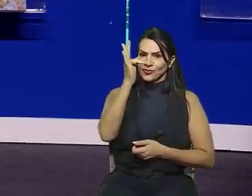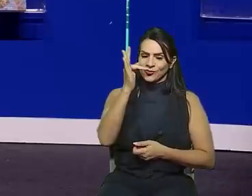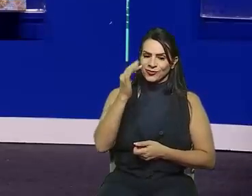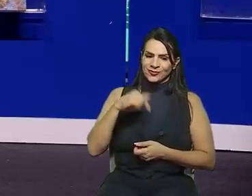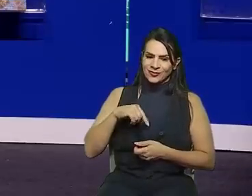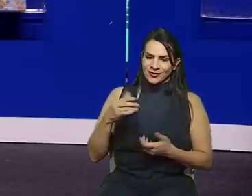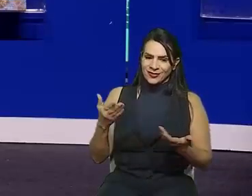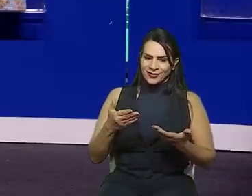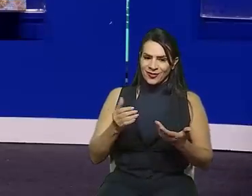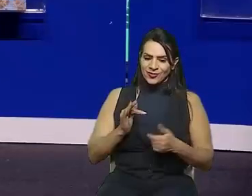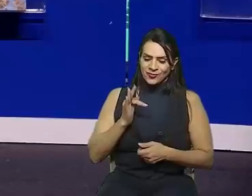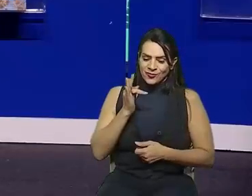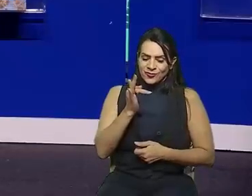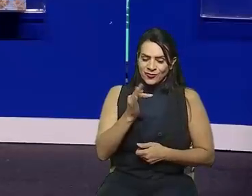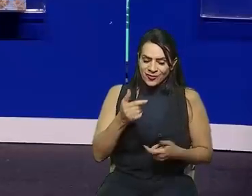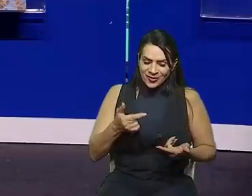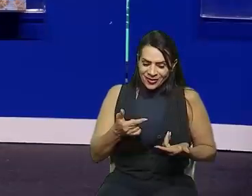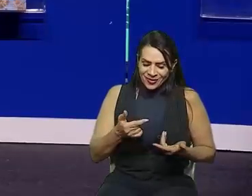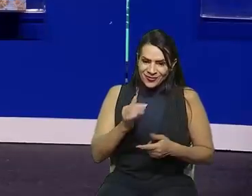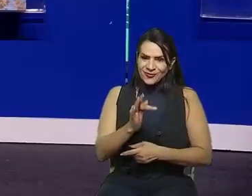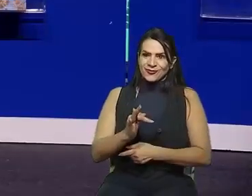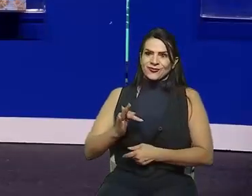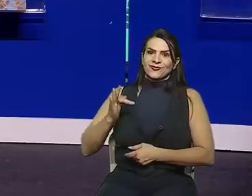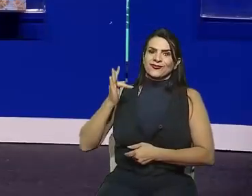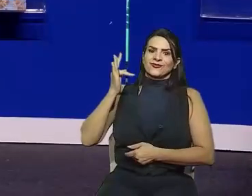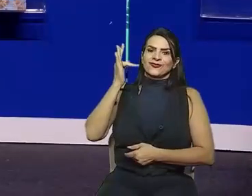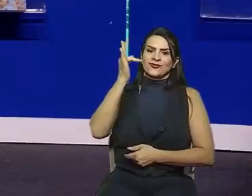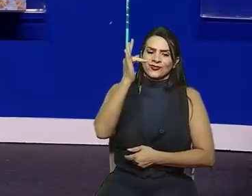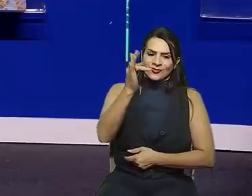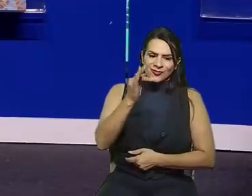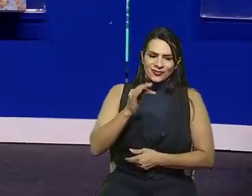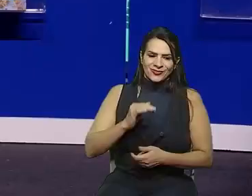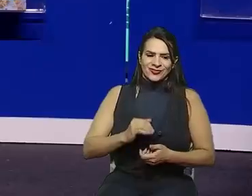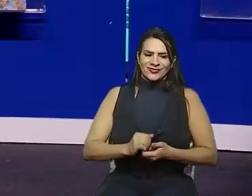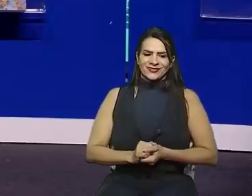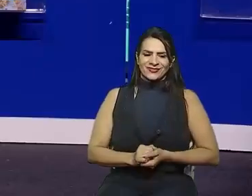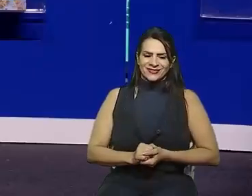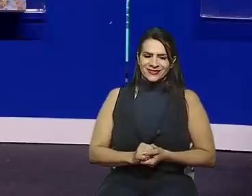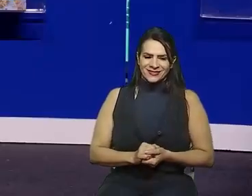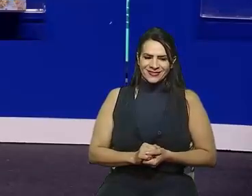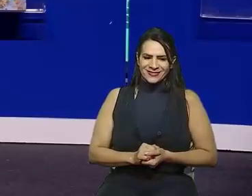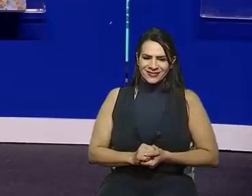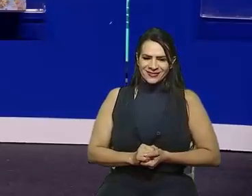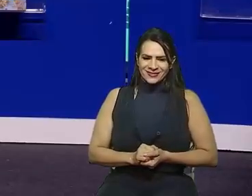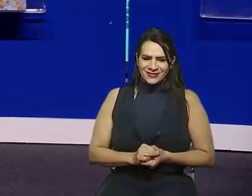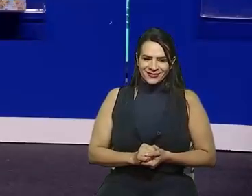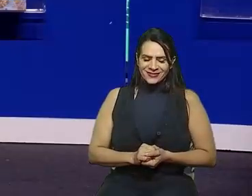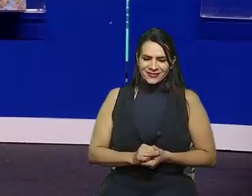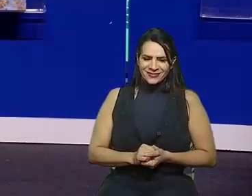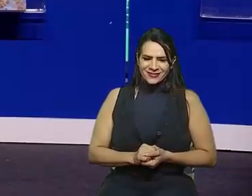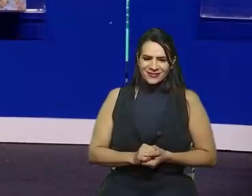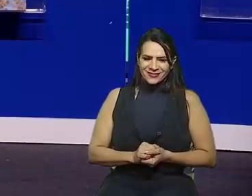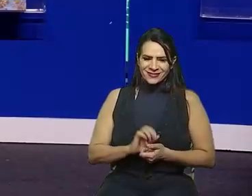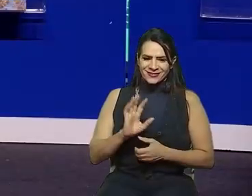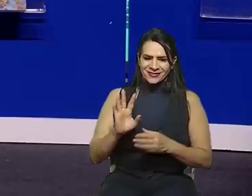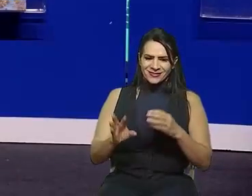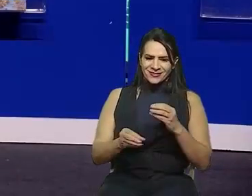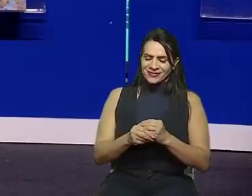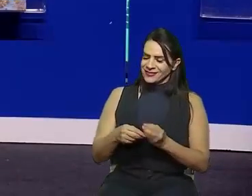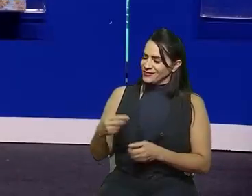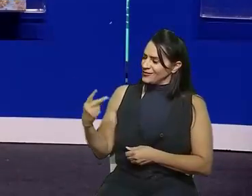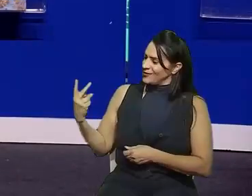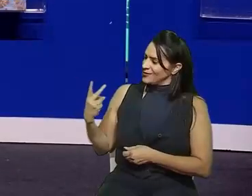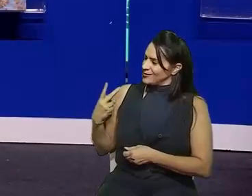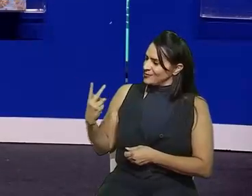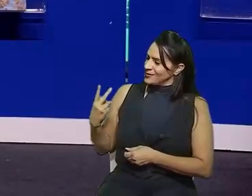de cabelos muito cacheados e cheios no estilo Black Power de tom escuro. Ela traja camisa bege de mangas curtas e leva no pescoço o